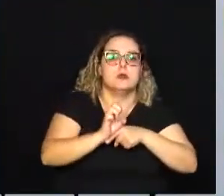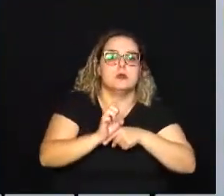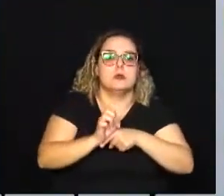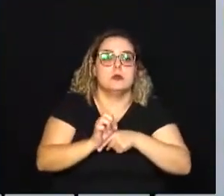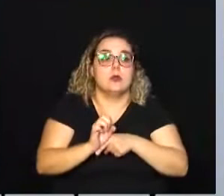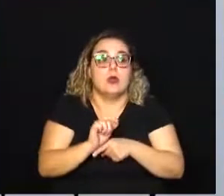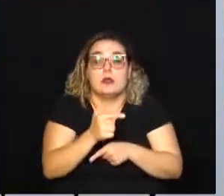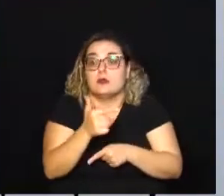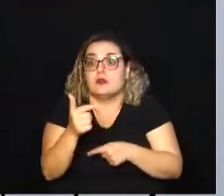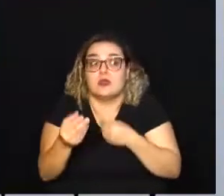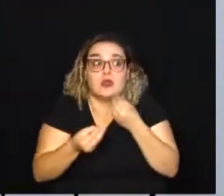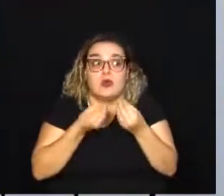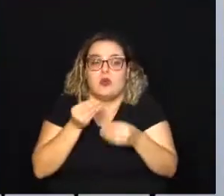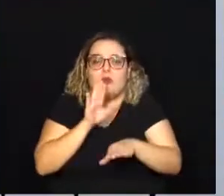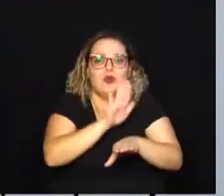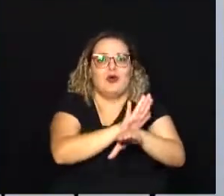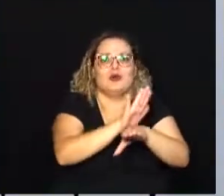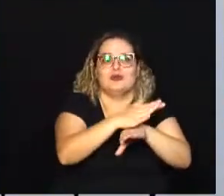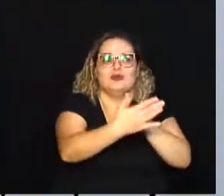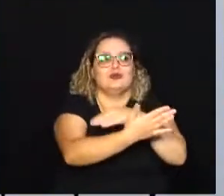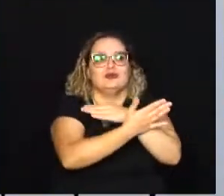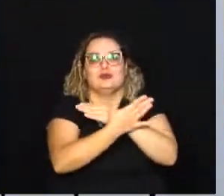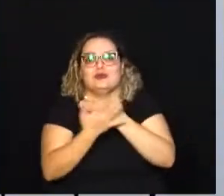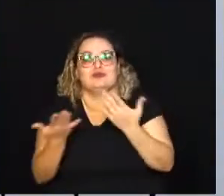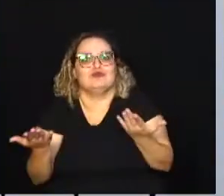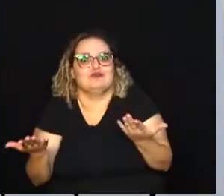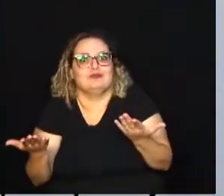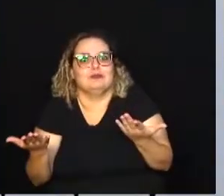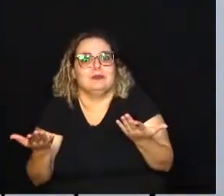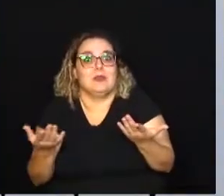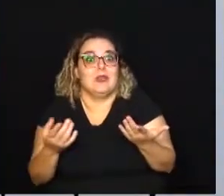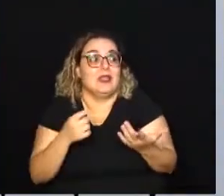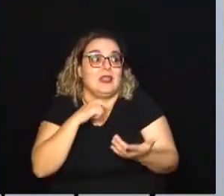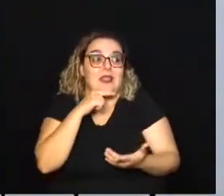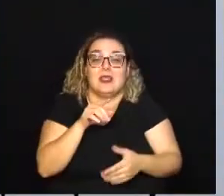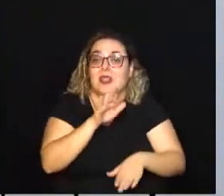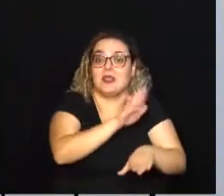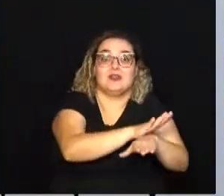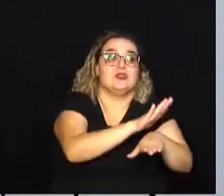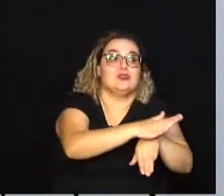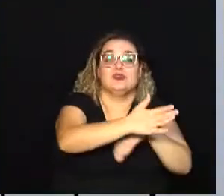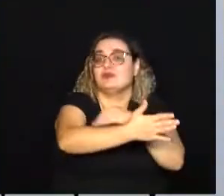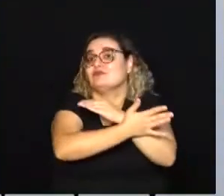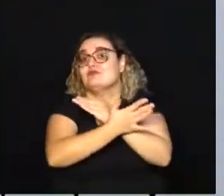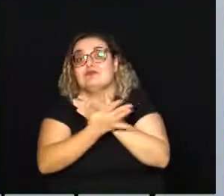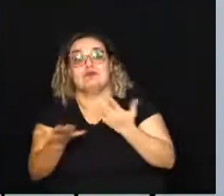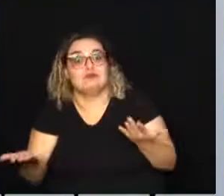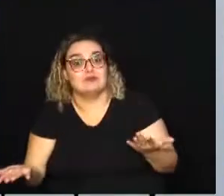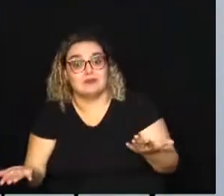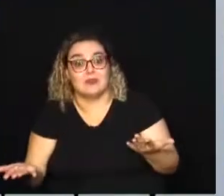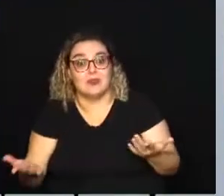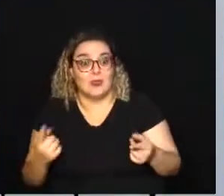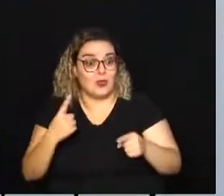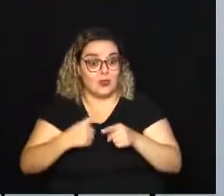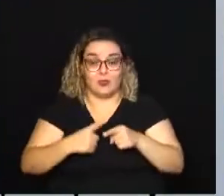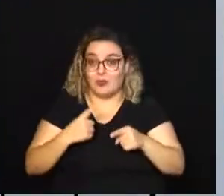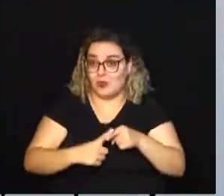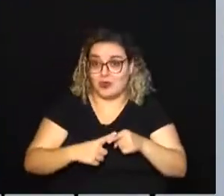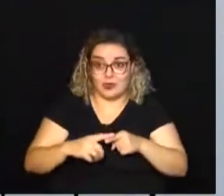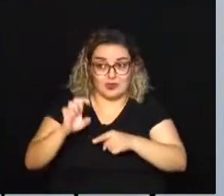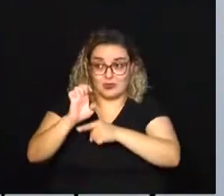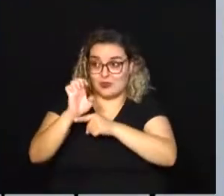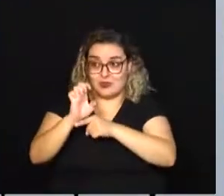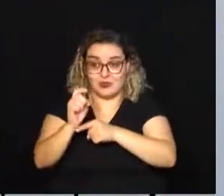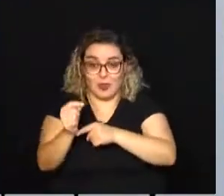não existe. O seguinte, colapsou, nenhum estado vai abrigar outros pacientes, porque o estado também está à beira do colapso, ou já